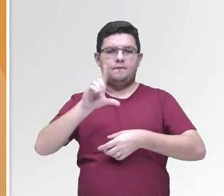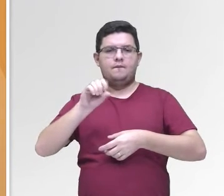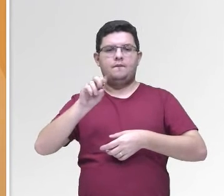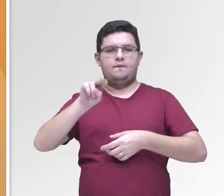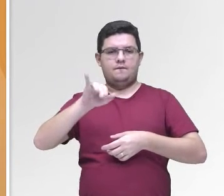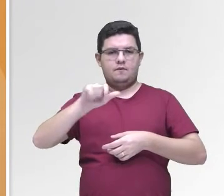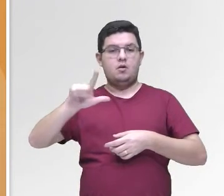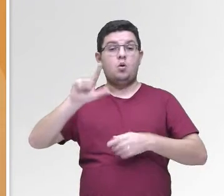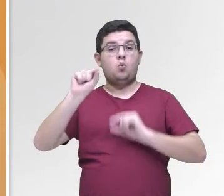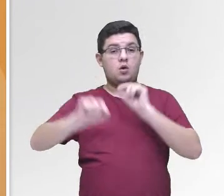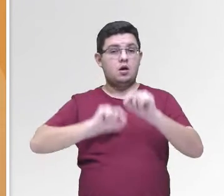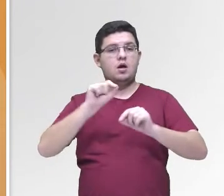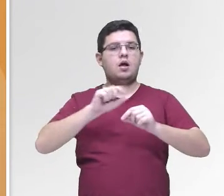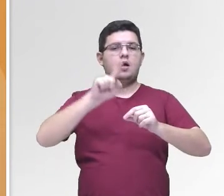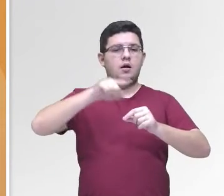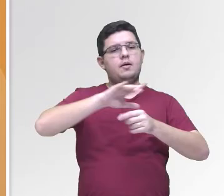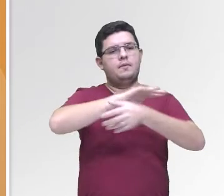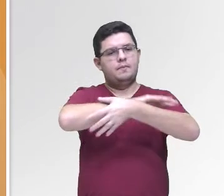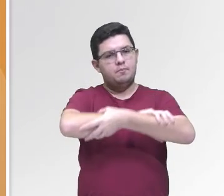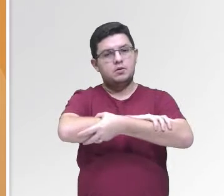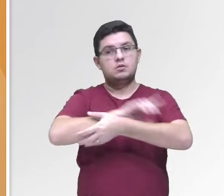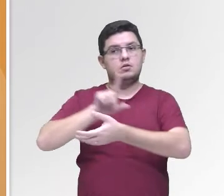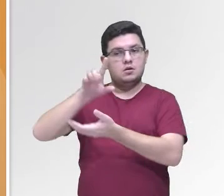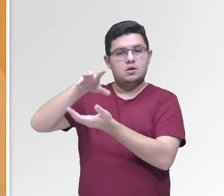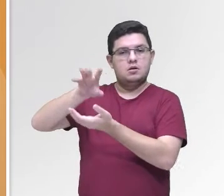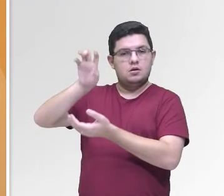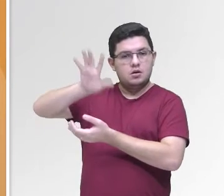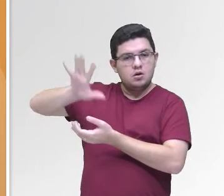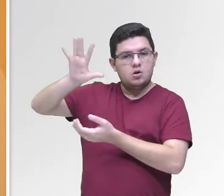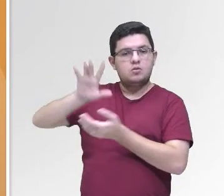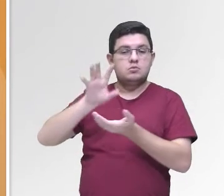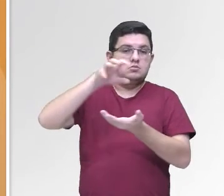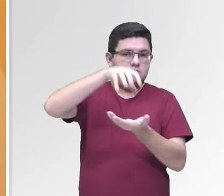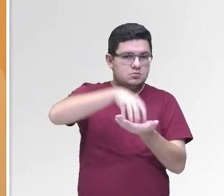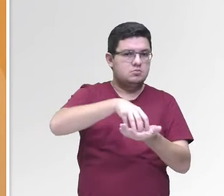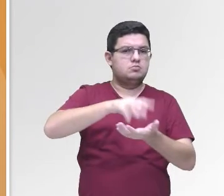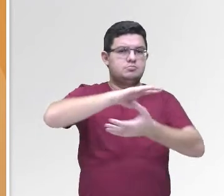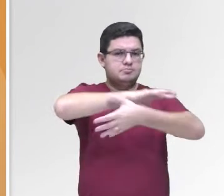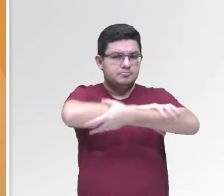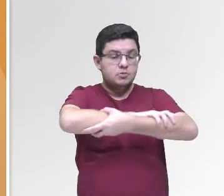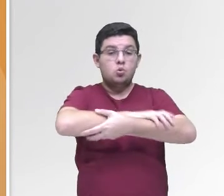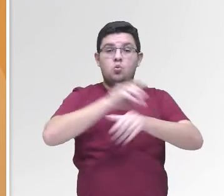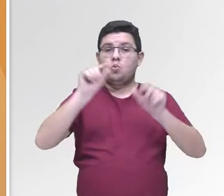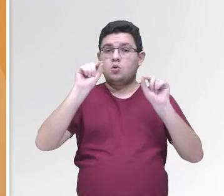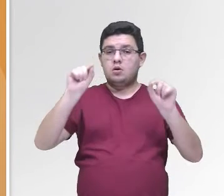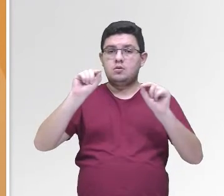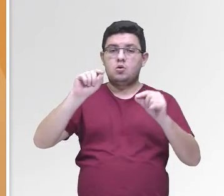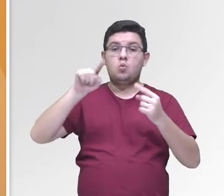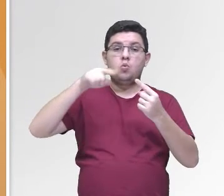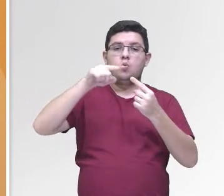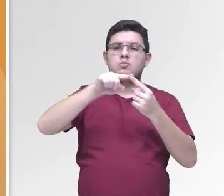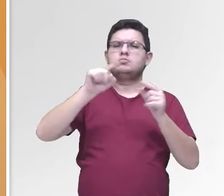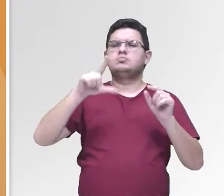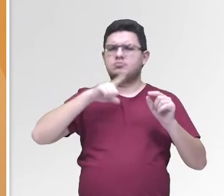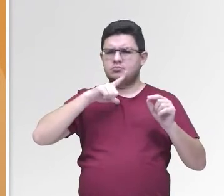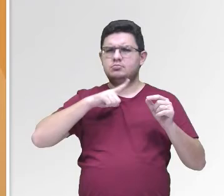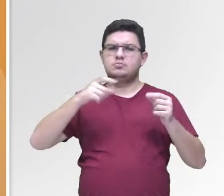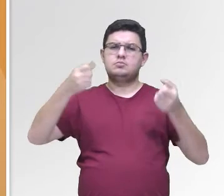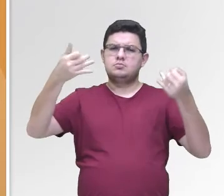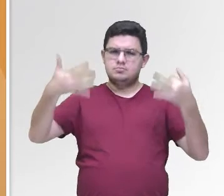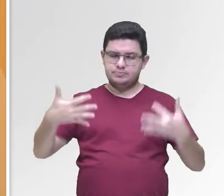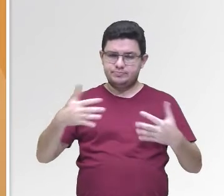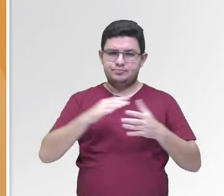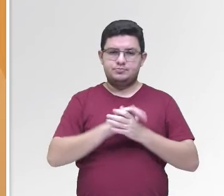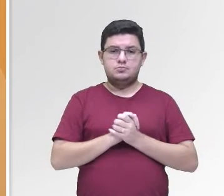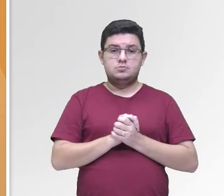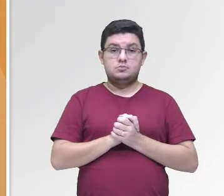a metrópole e a colônia, né? Onde o objetivo era o seguinte, né? A colônia